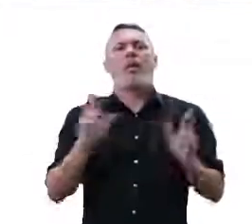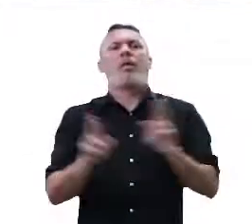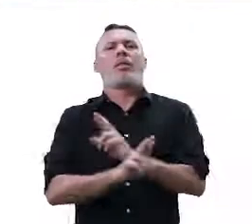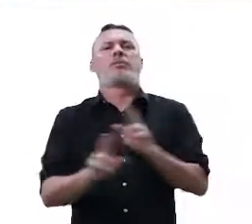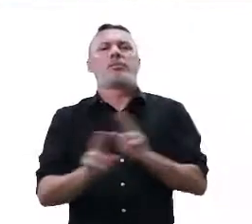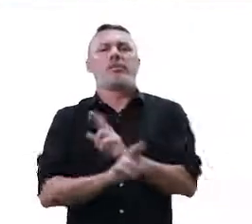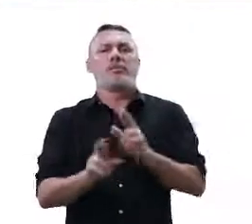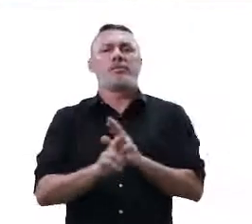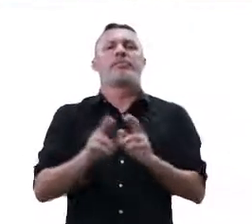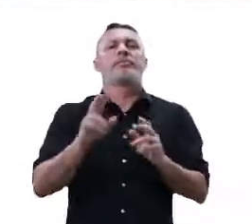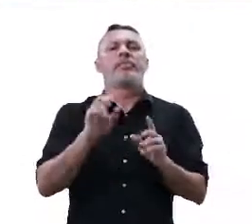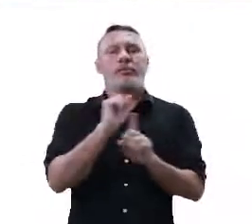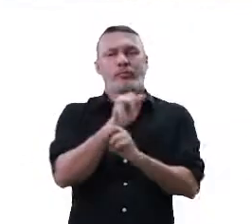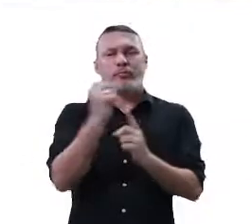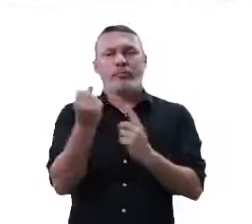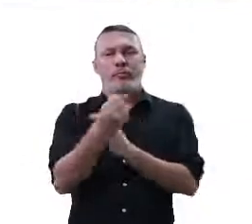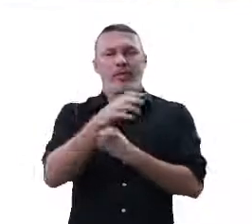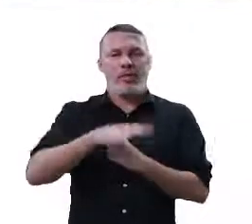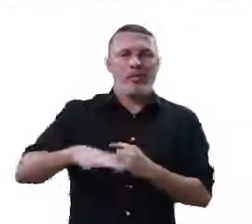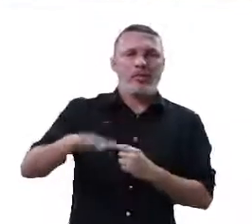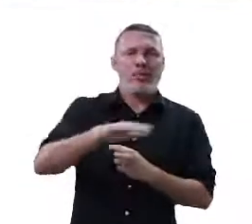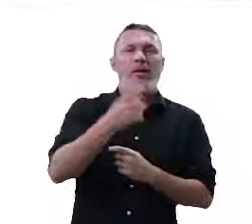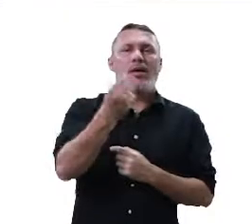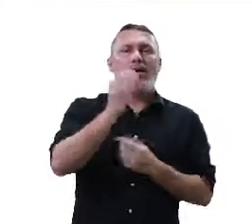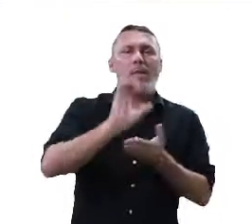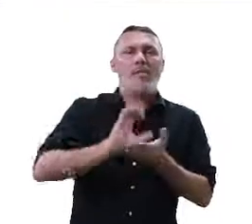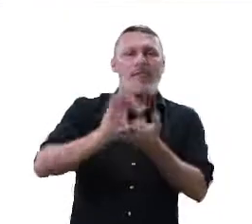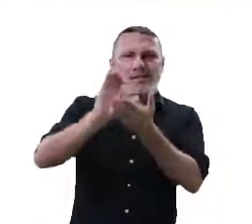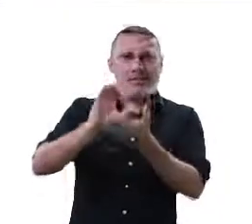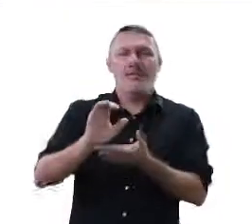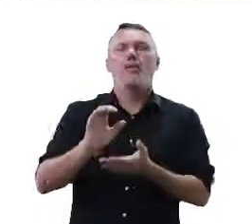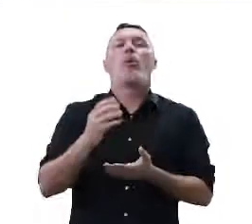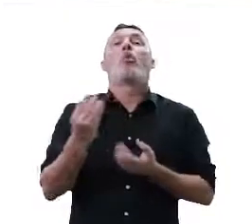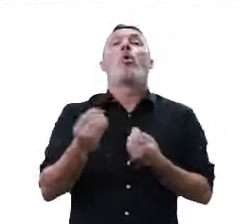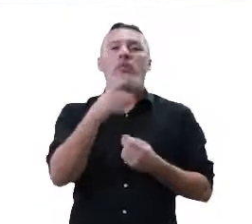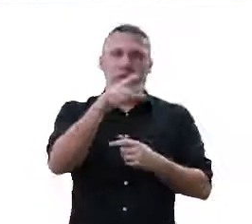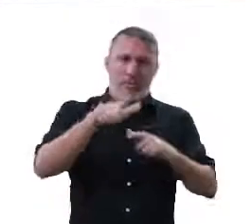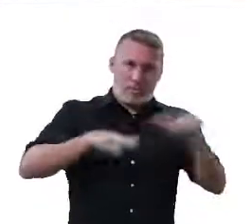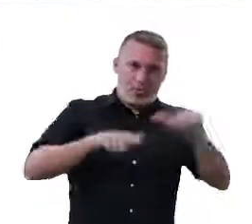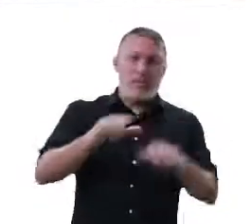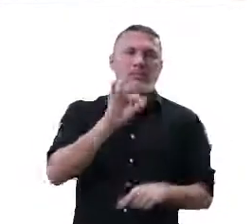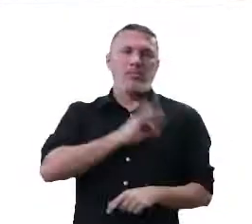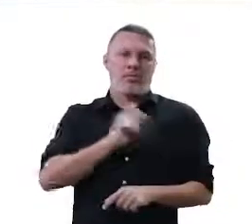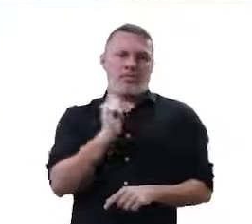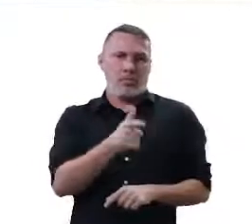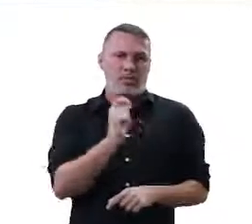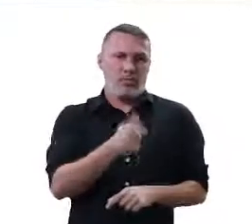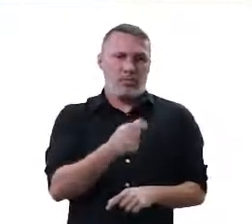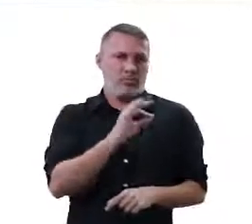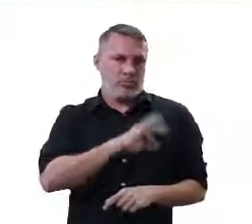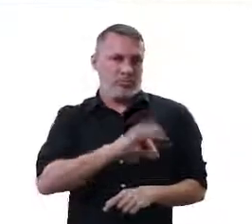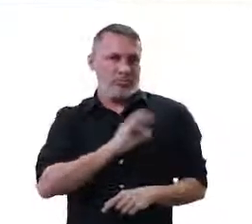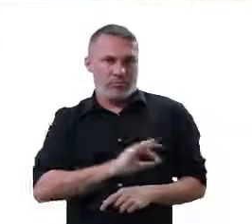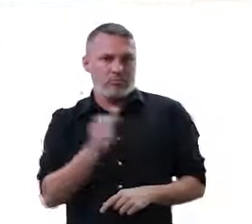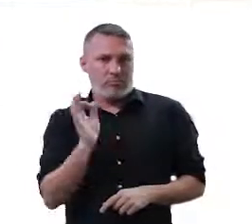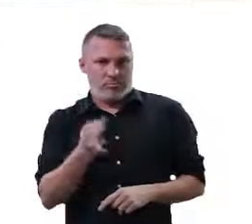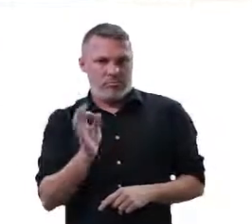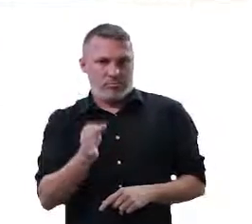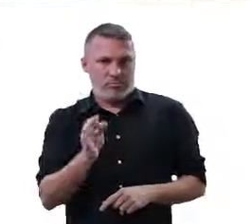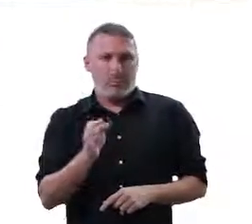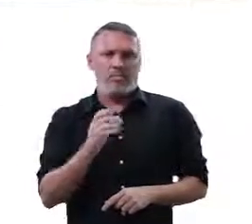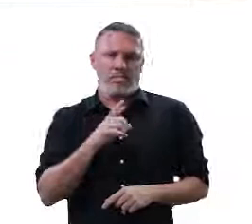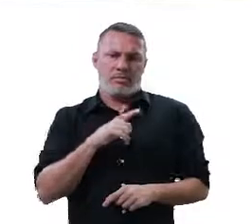exemplo, a relação de produção das sociedades capitalistas é o trabalho assalariado, ou seja, você trabalha,